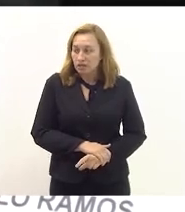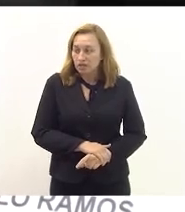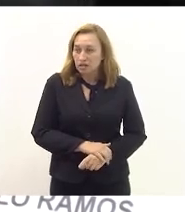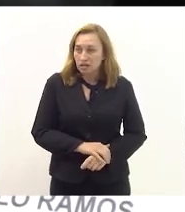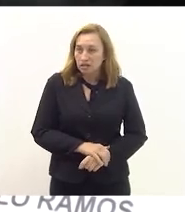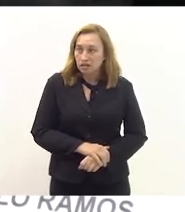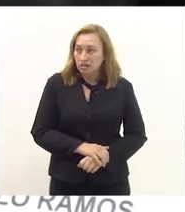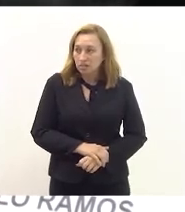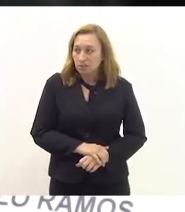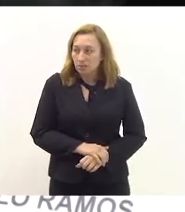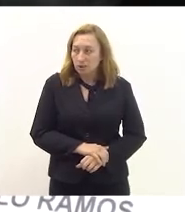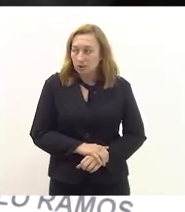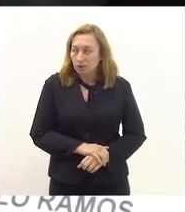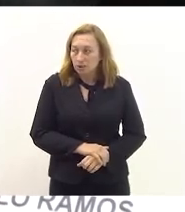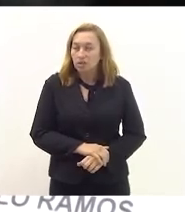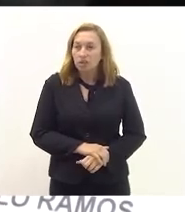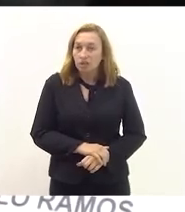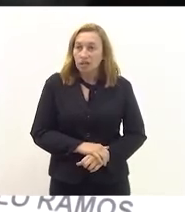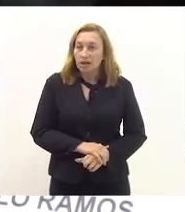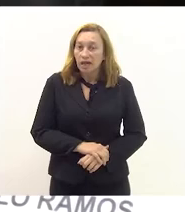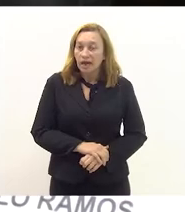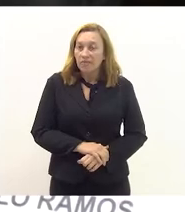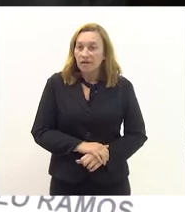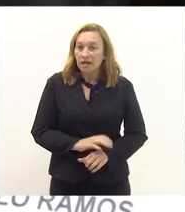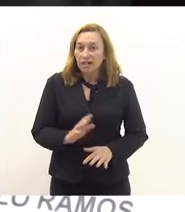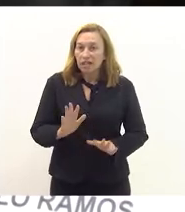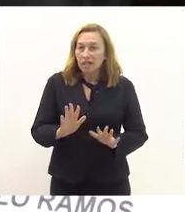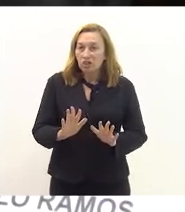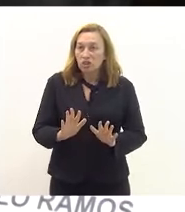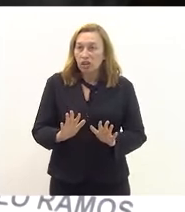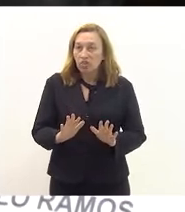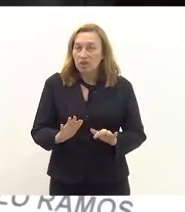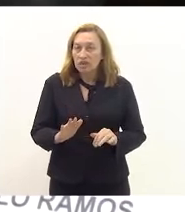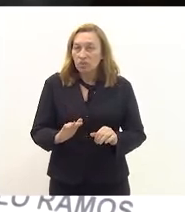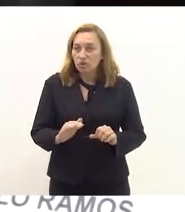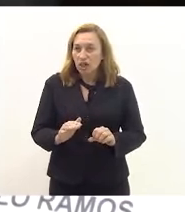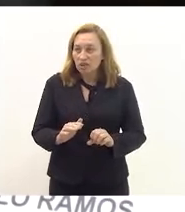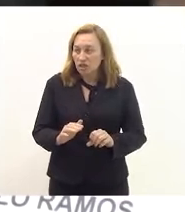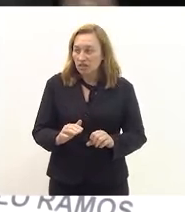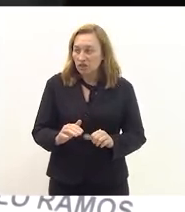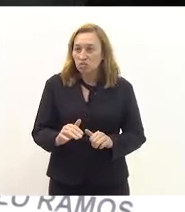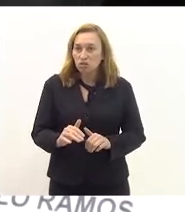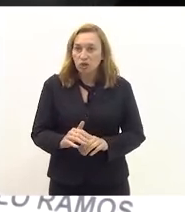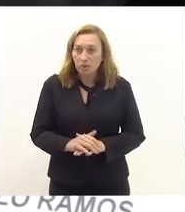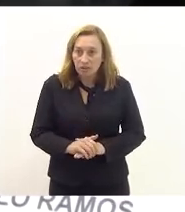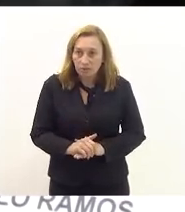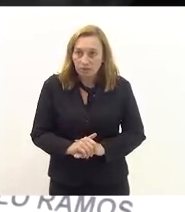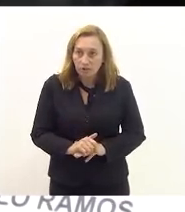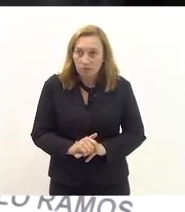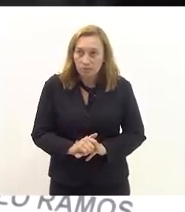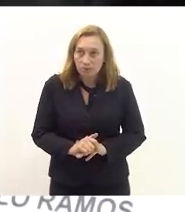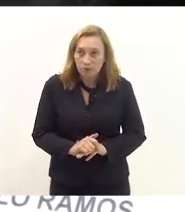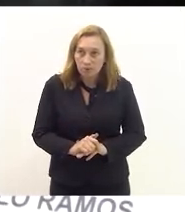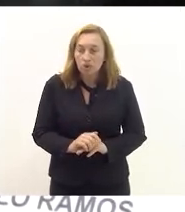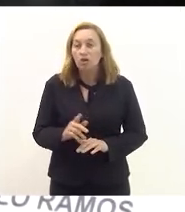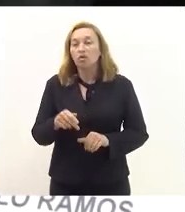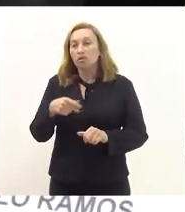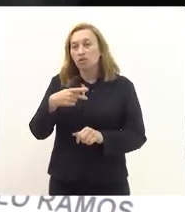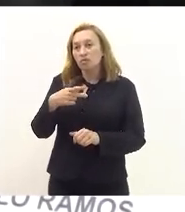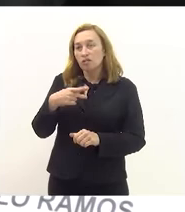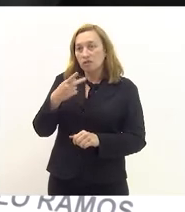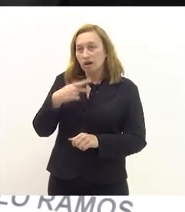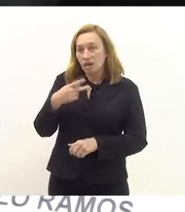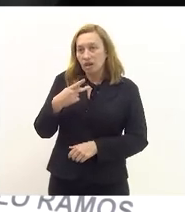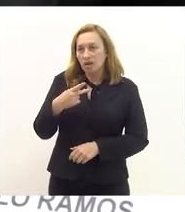pouco convivi, eu vou começar falando sobre o mínimo de convivência que eu tive com ele, e depois eu vou fazer uma